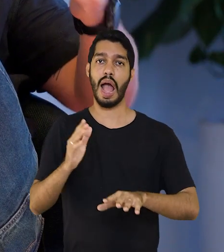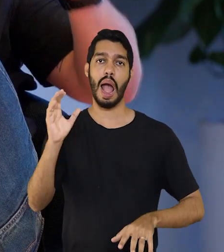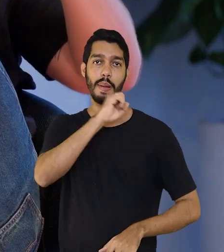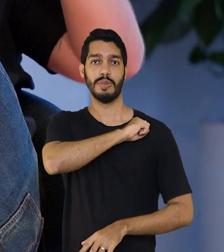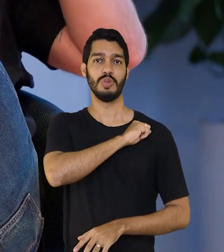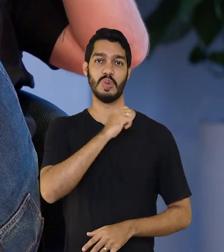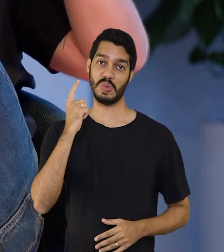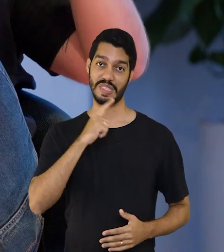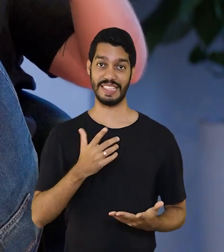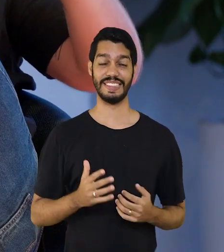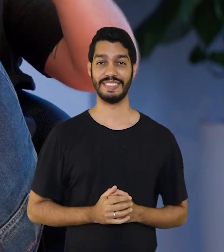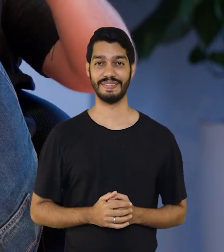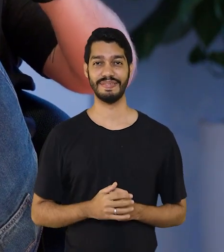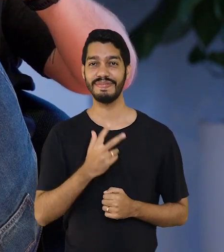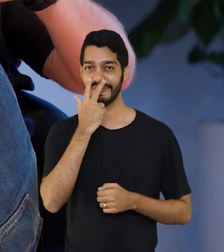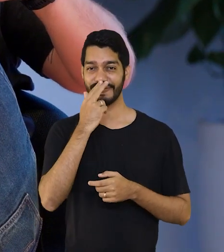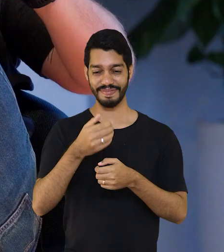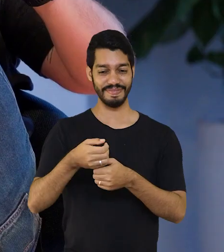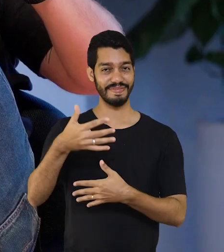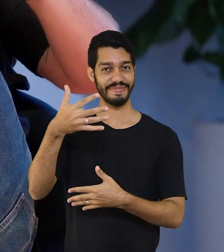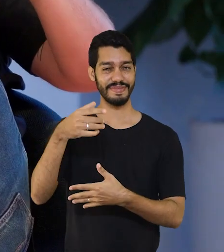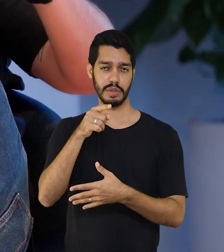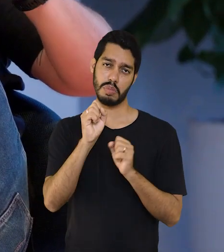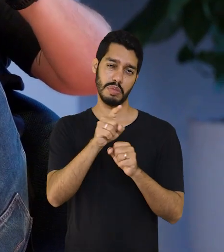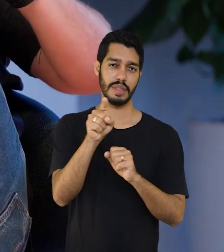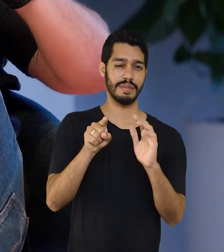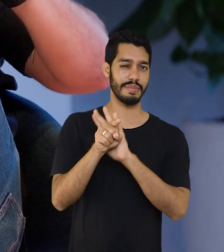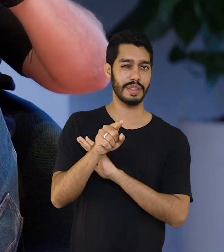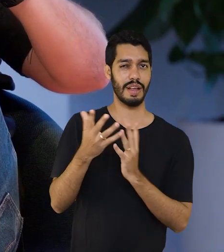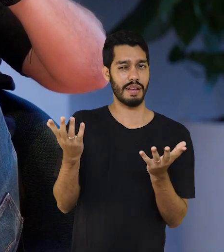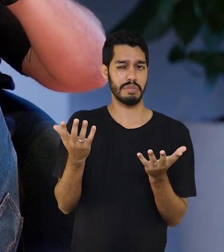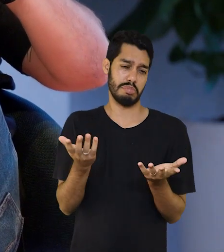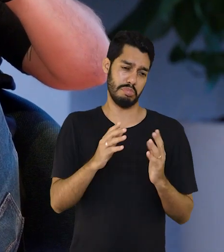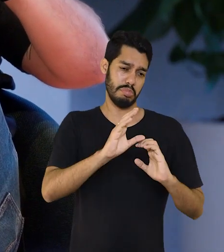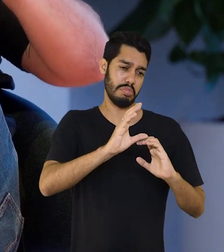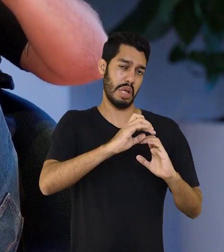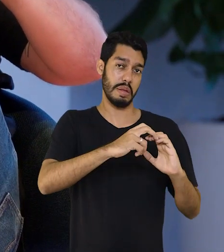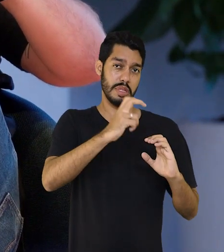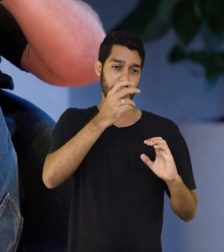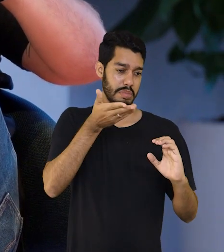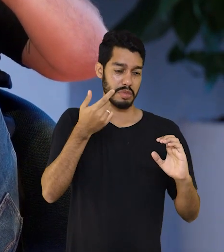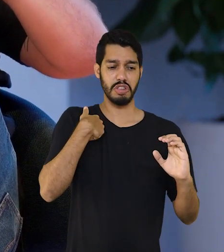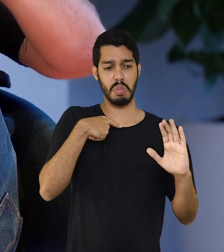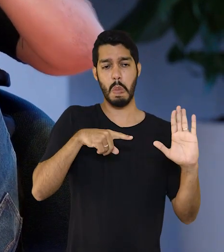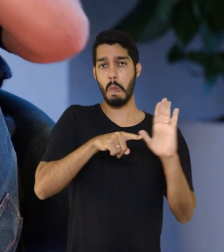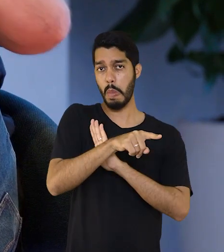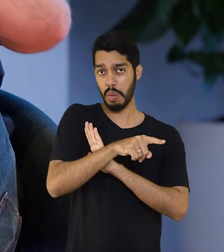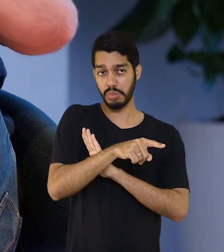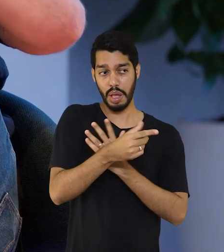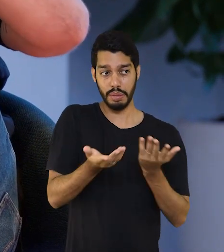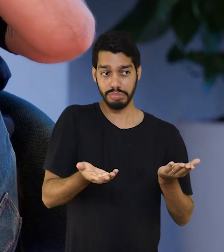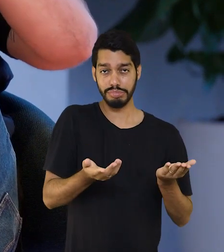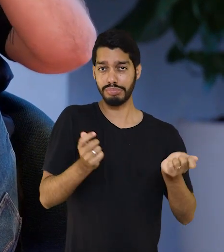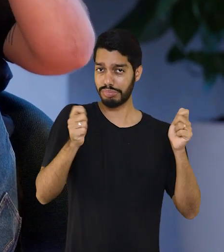companhias. E por mais que pareça um chat ali, acho que, né, uma pergunta que pode vir assim, pô, mas se eu perguntar para o chat GPT ou para o